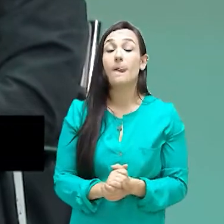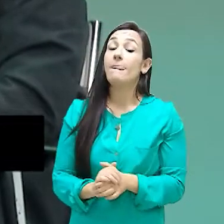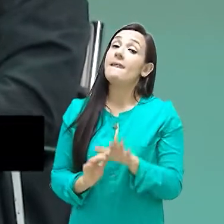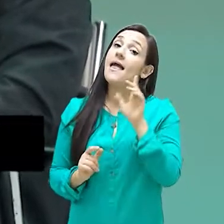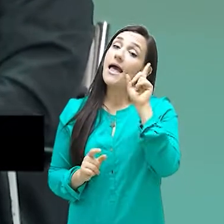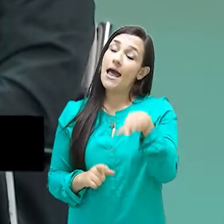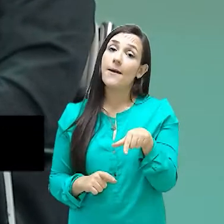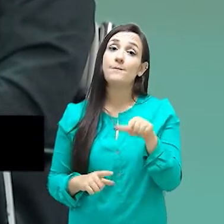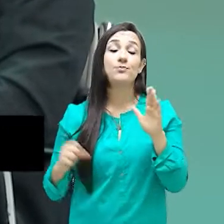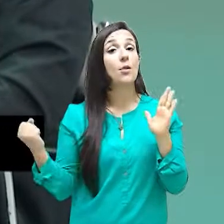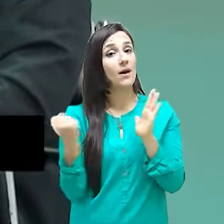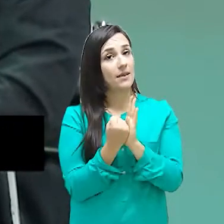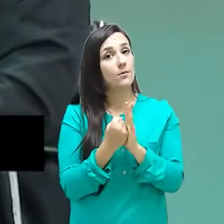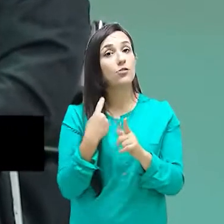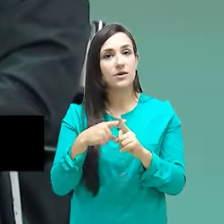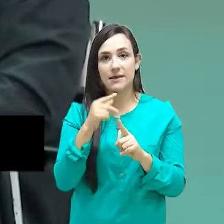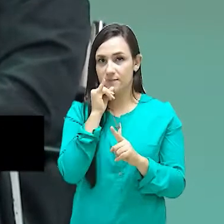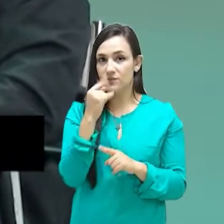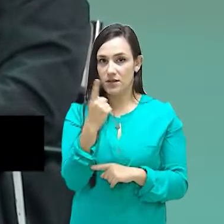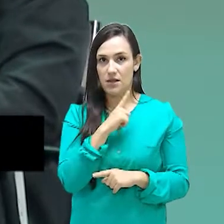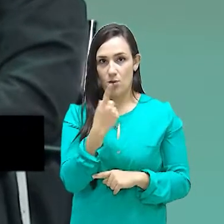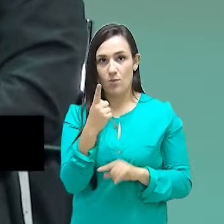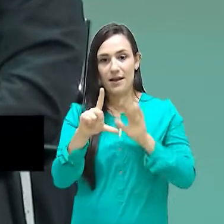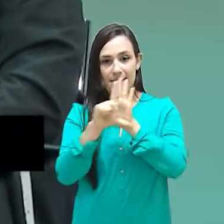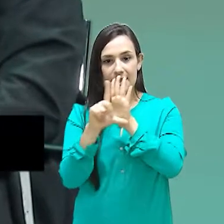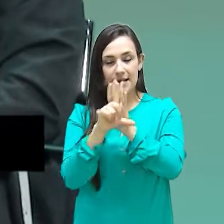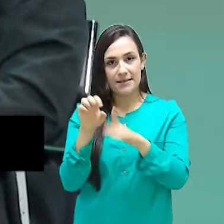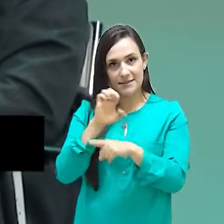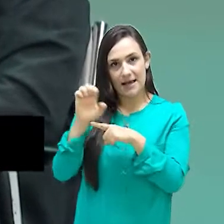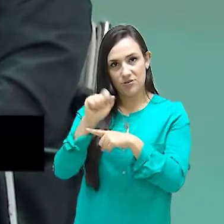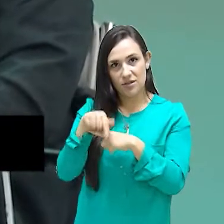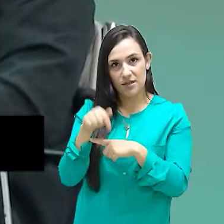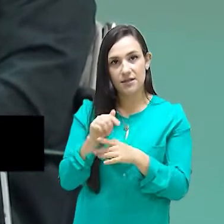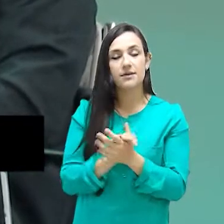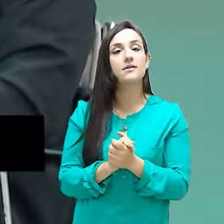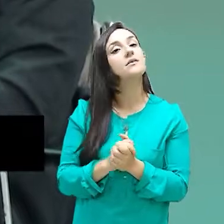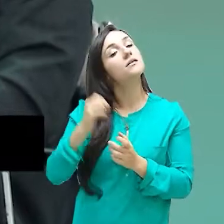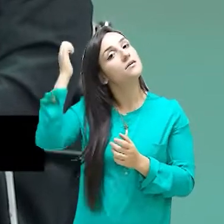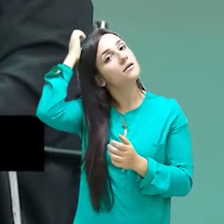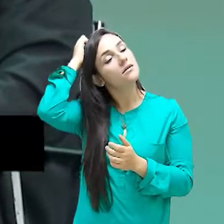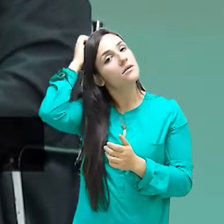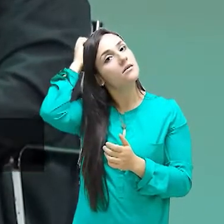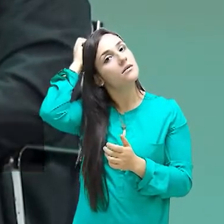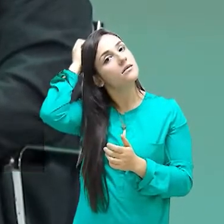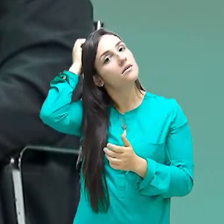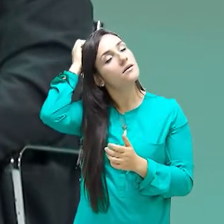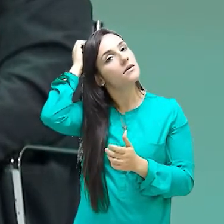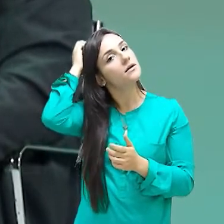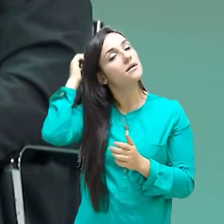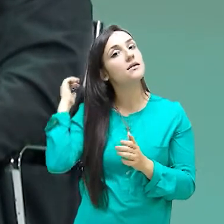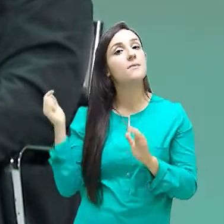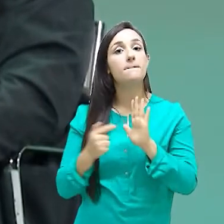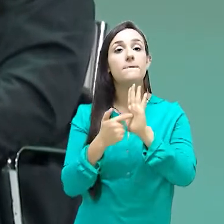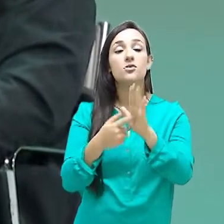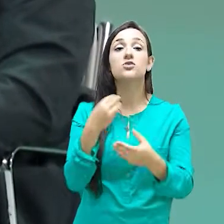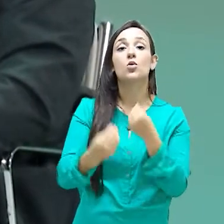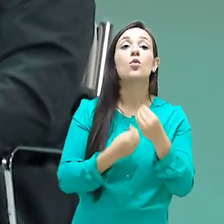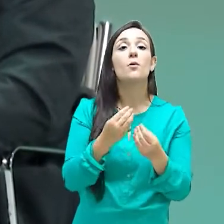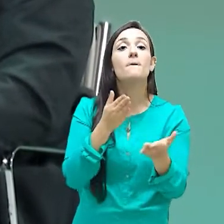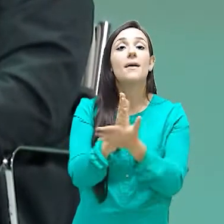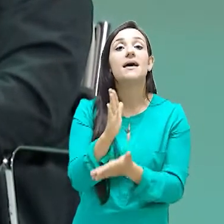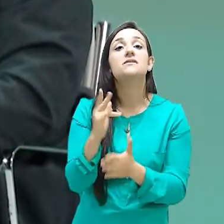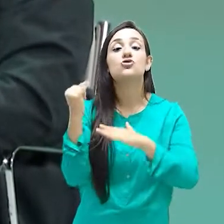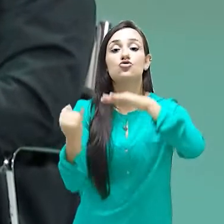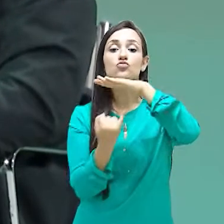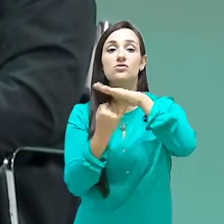caso, que regulamenta como é o procedimento para aprovação dessas